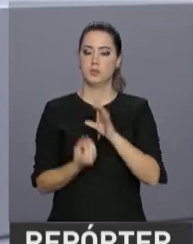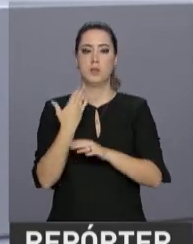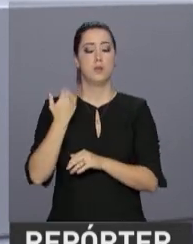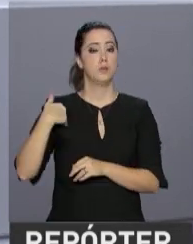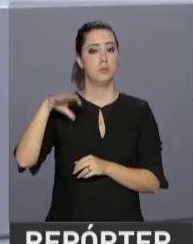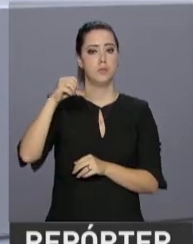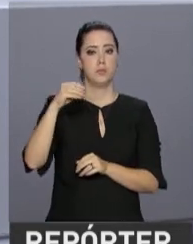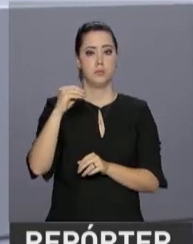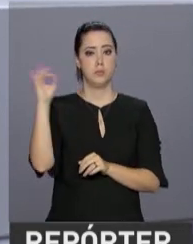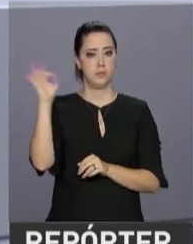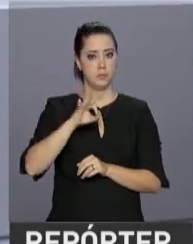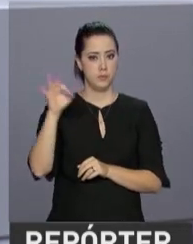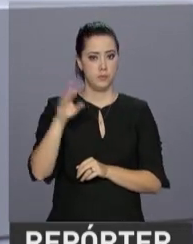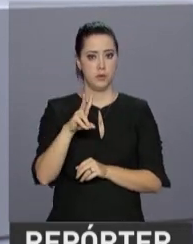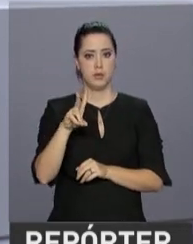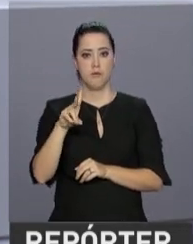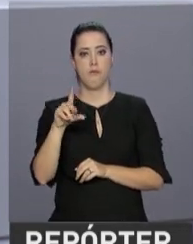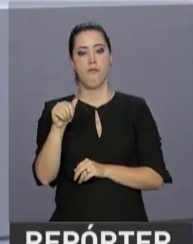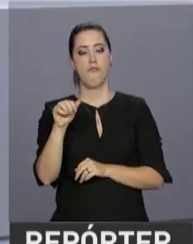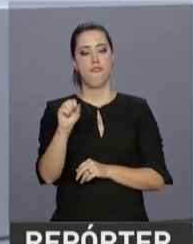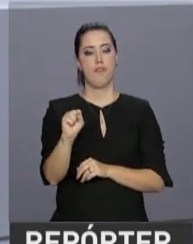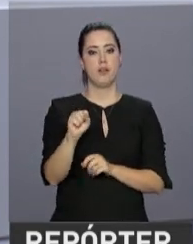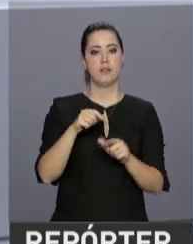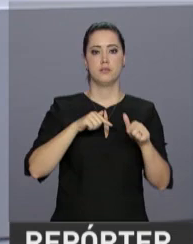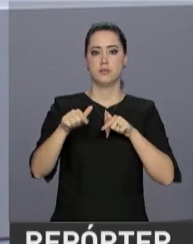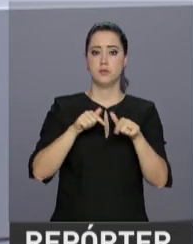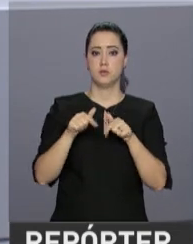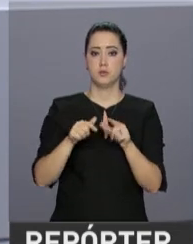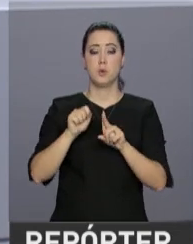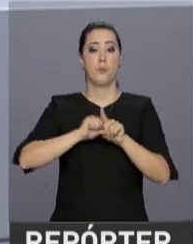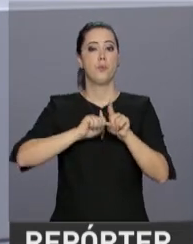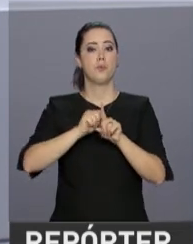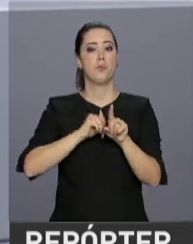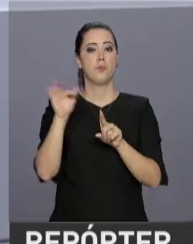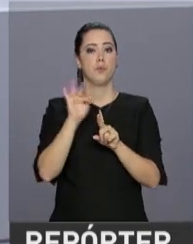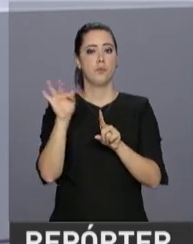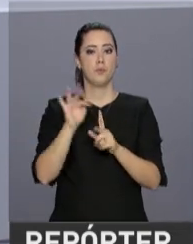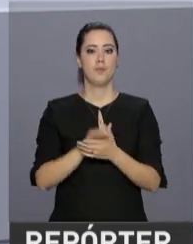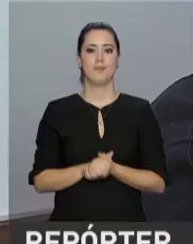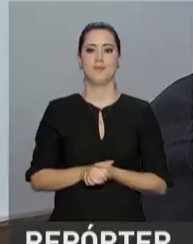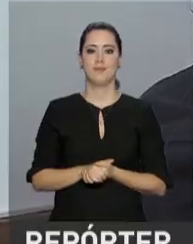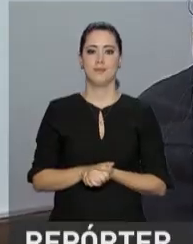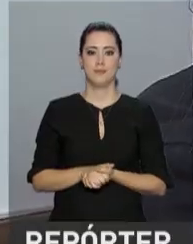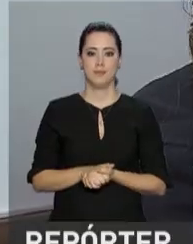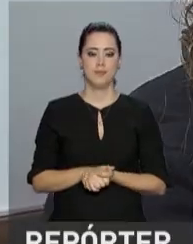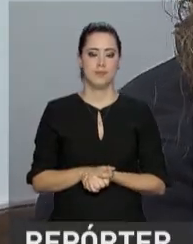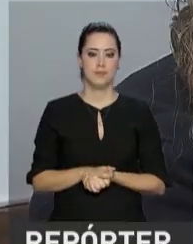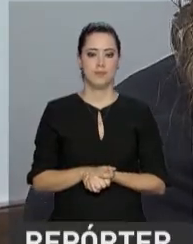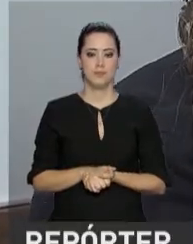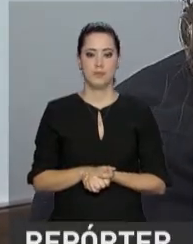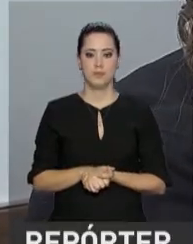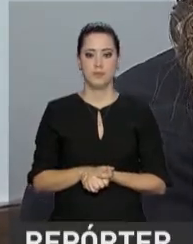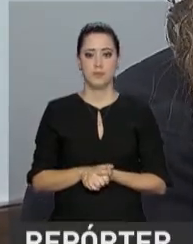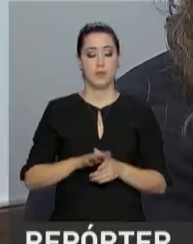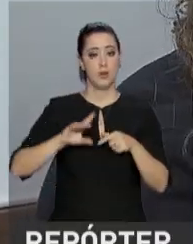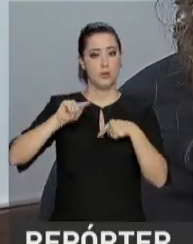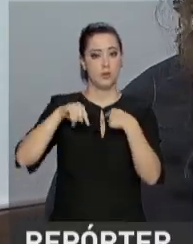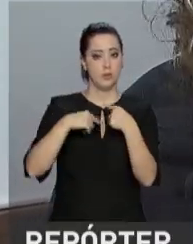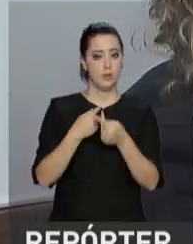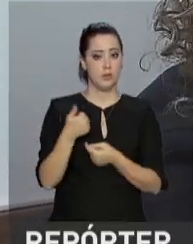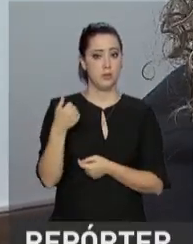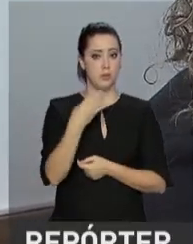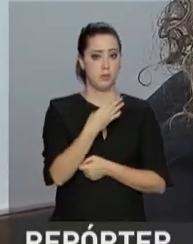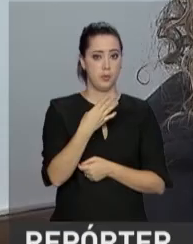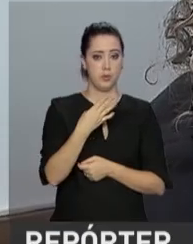mais de 90% das vagas de emprego em emprego no mês de fevereiro depois de 14